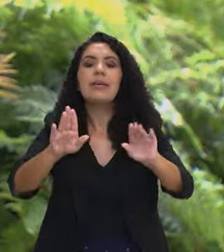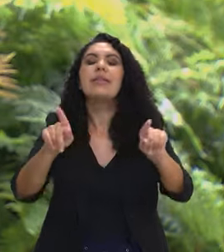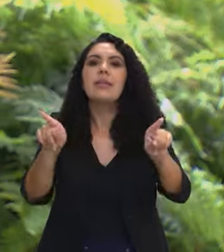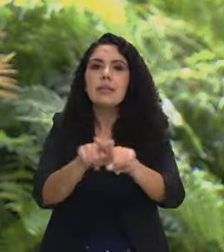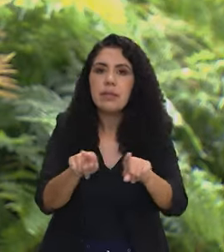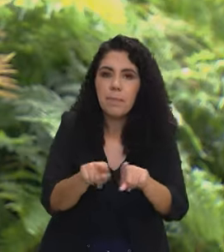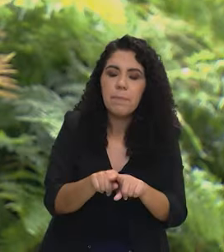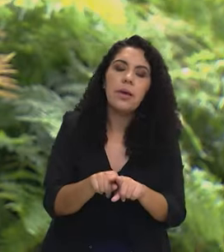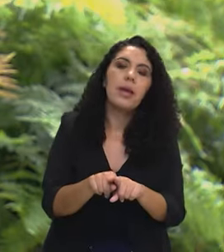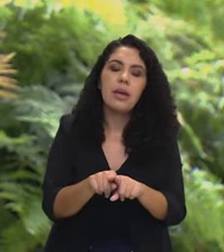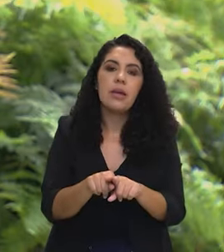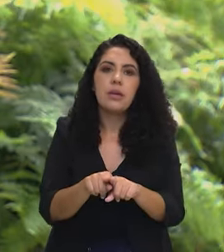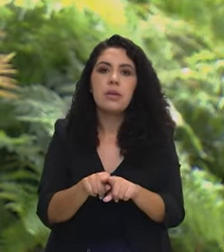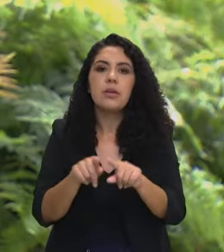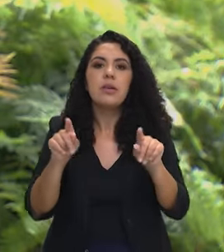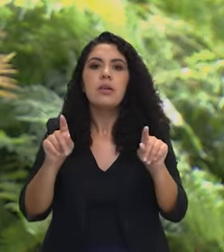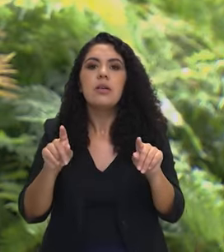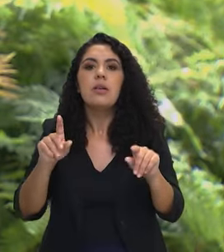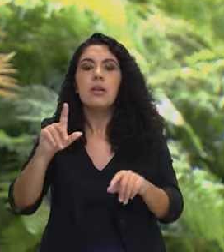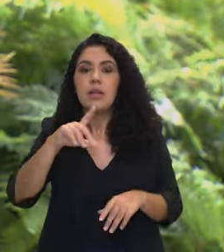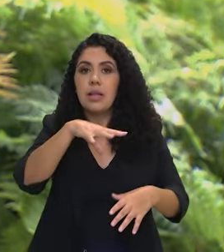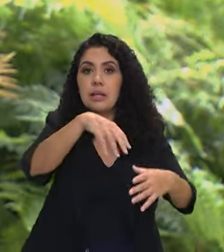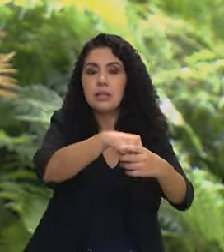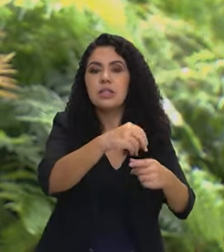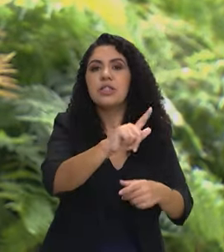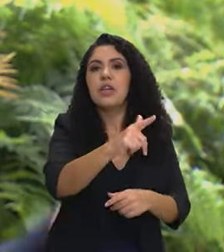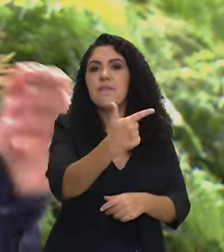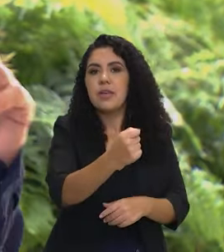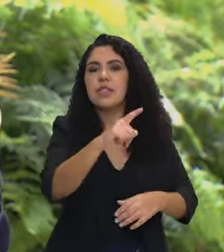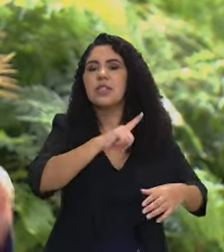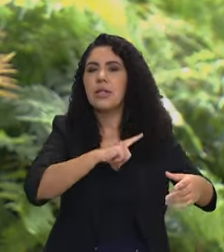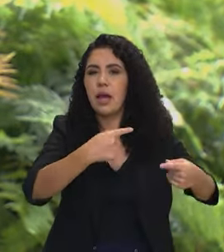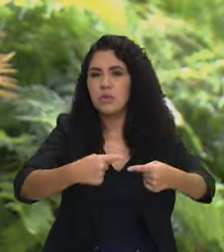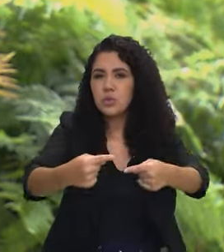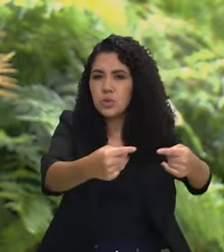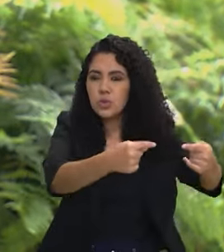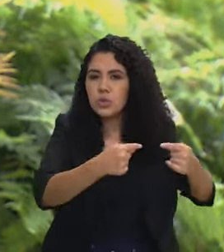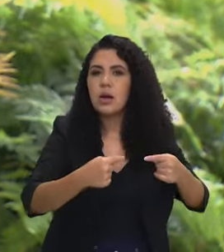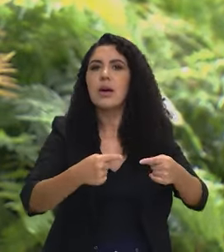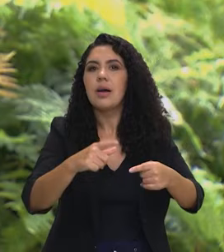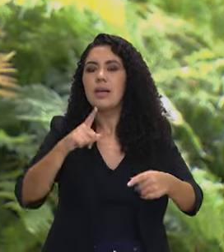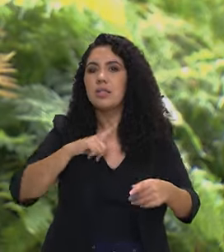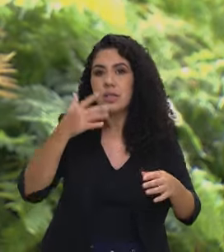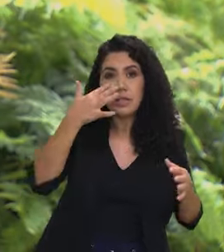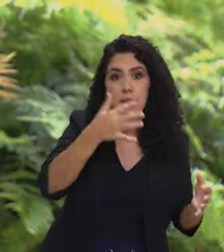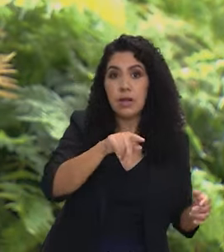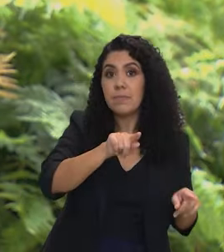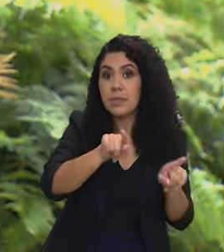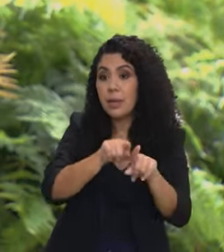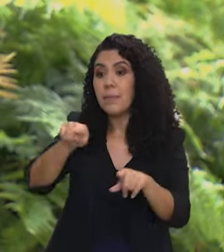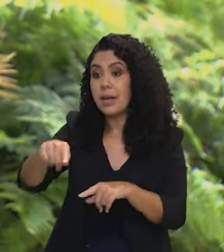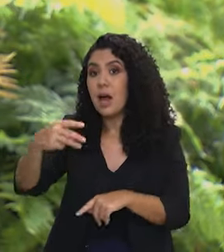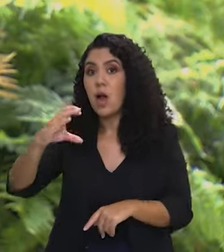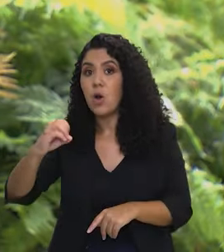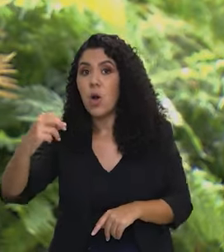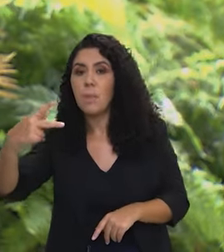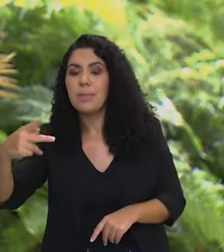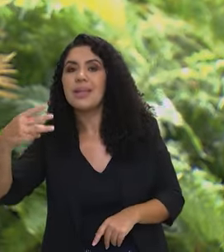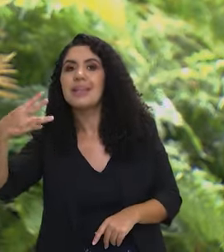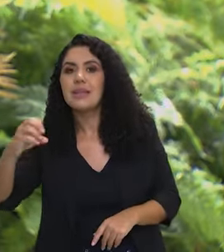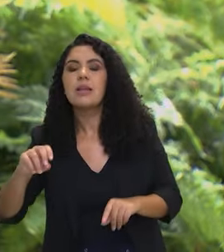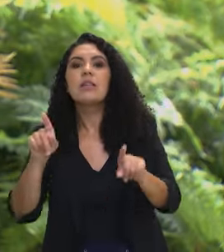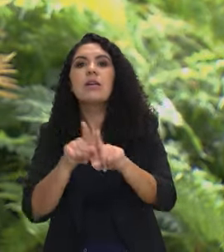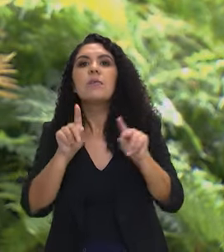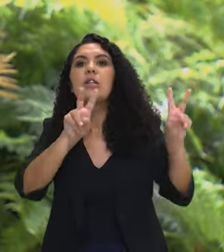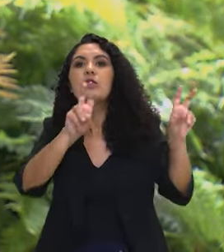que aí é inédita e nova nesses debates no G20, mas que a gente incluiu porque a gente já está olhando para a COP30, que é a justiça